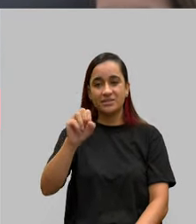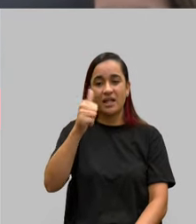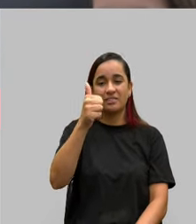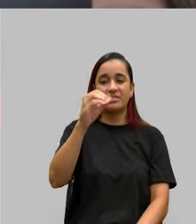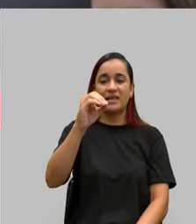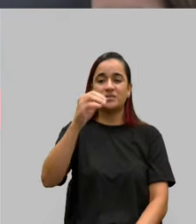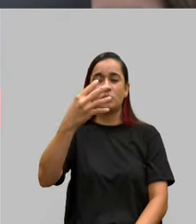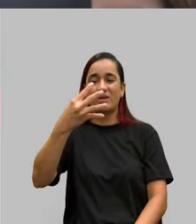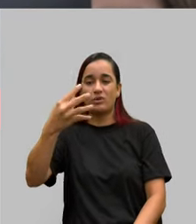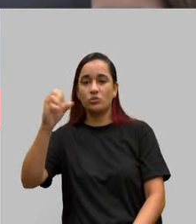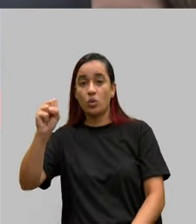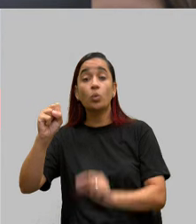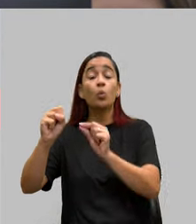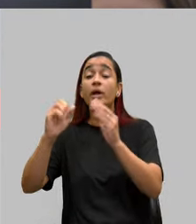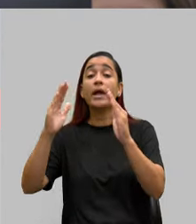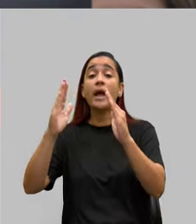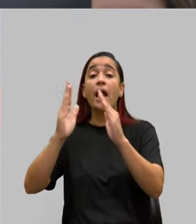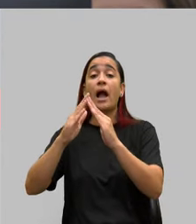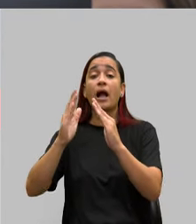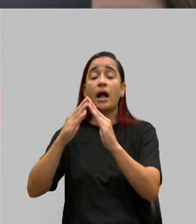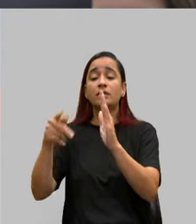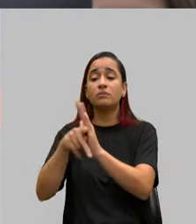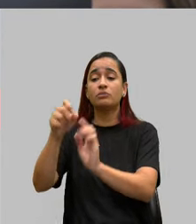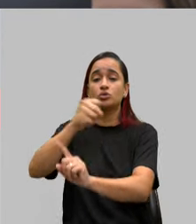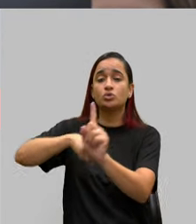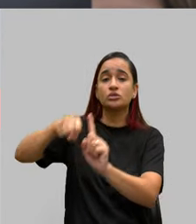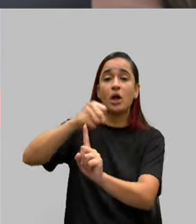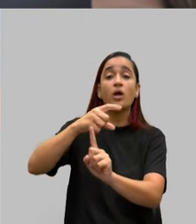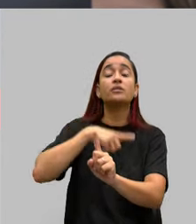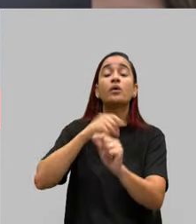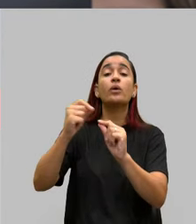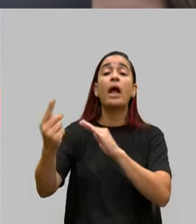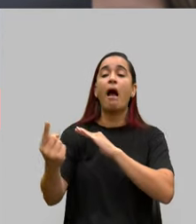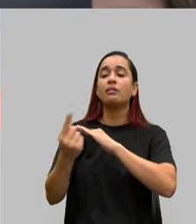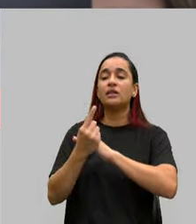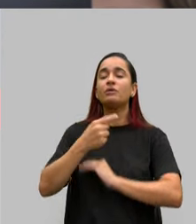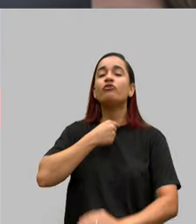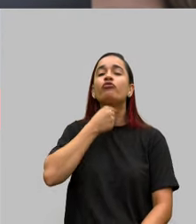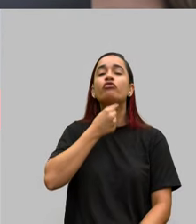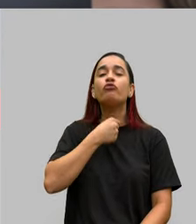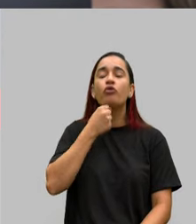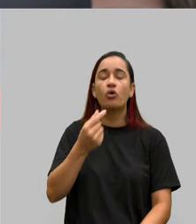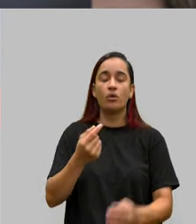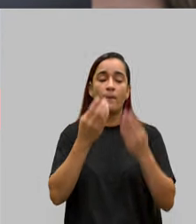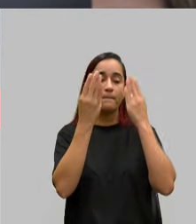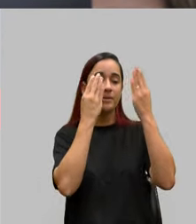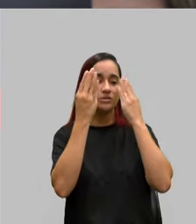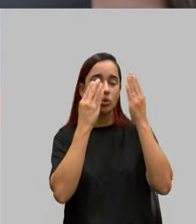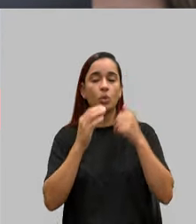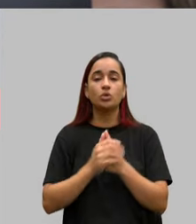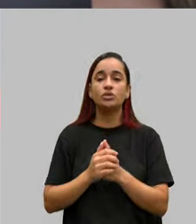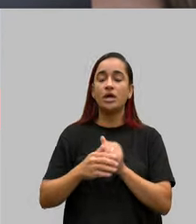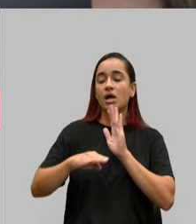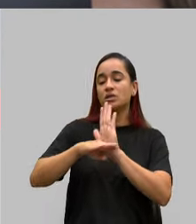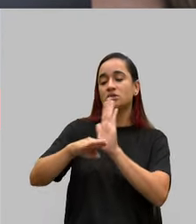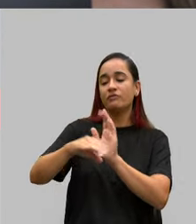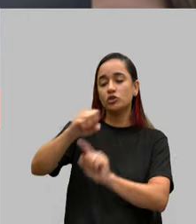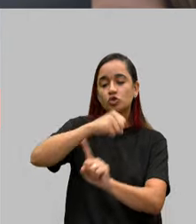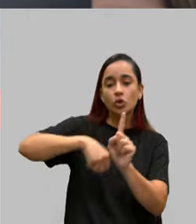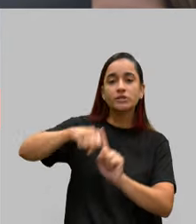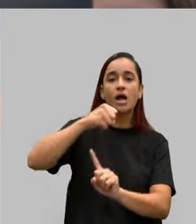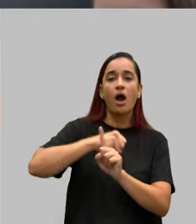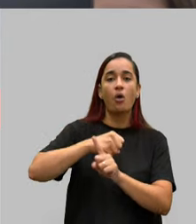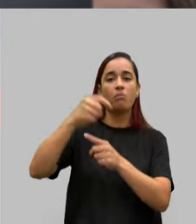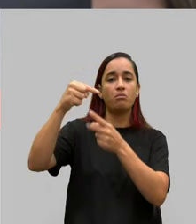casa do associado que vai ter atendimento de fonodiologia de Psicologia de serviço social porque não adianta